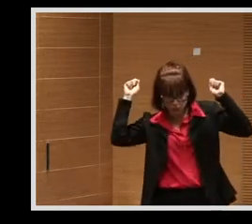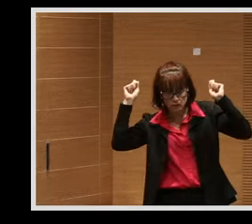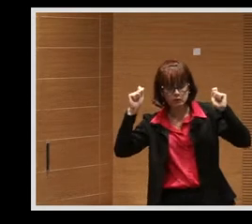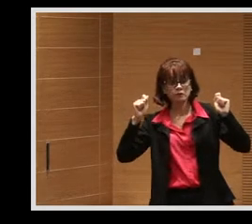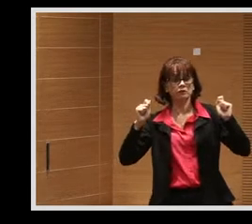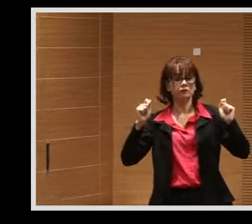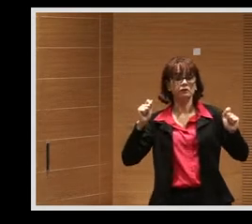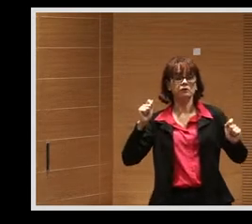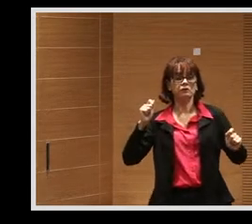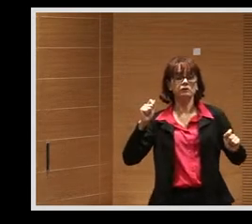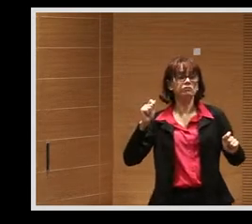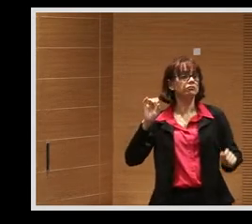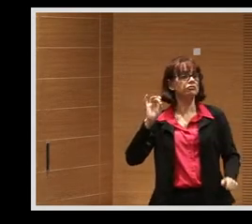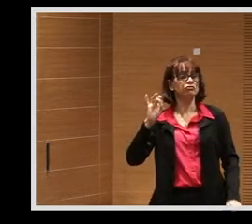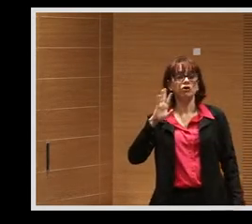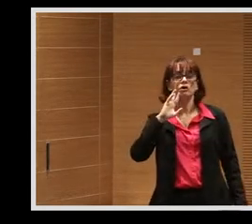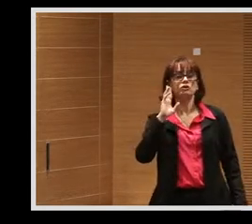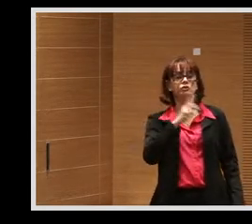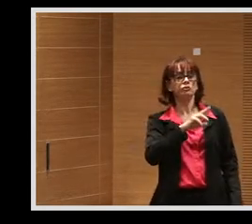poder responder sim ou não.